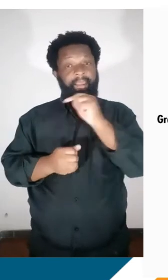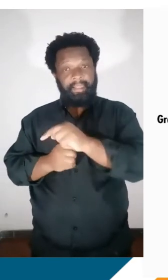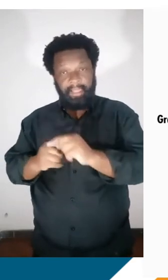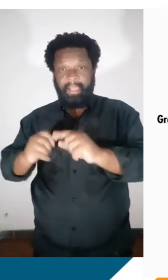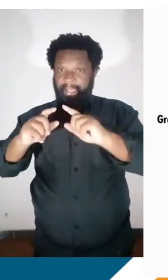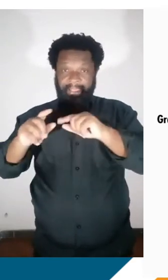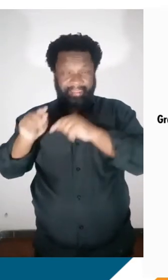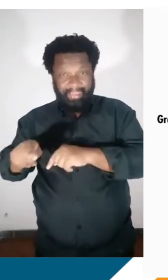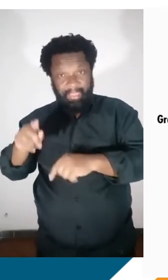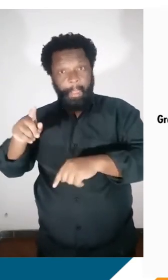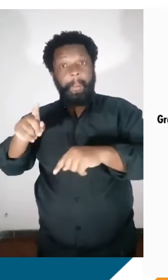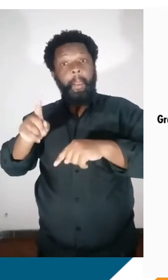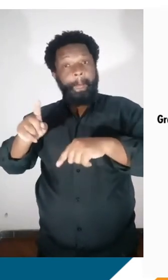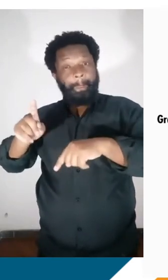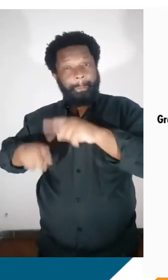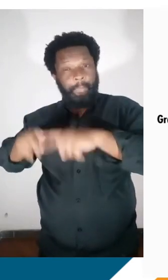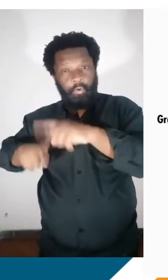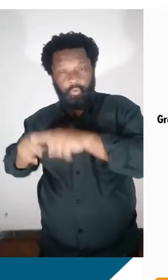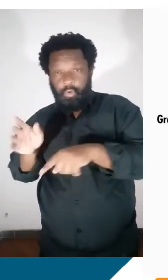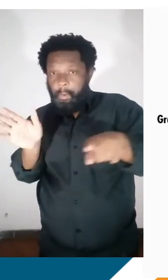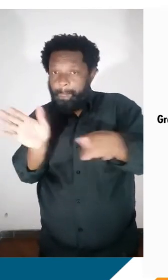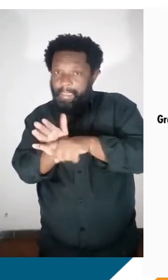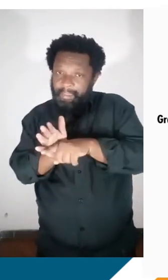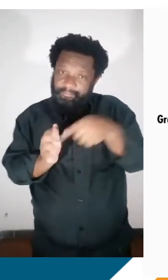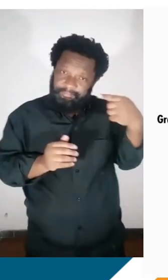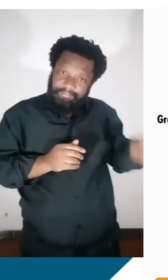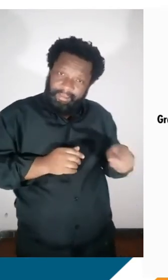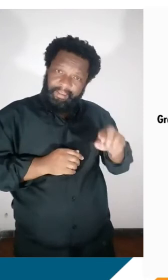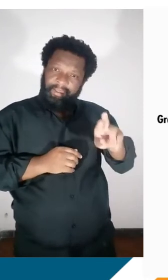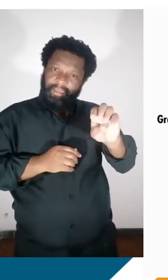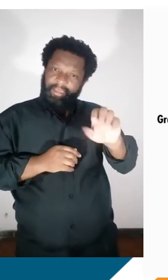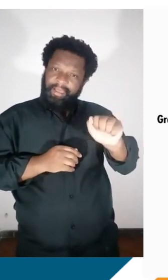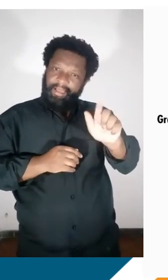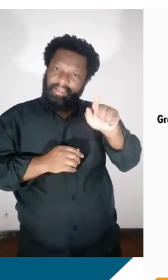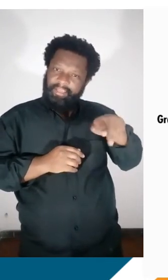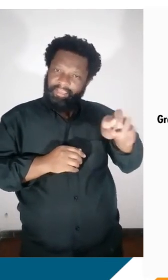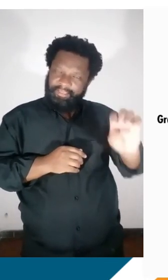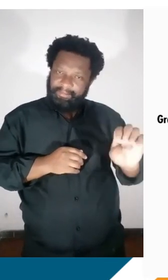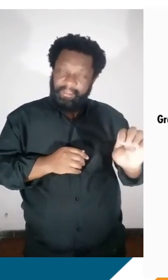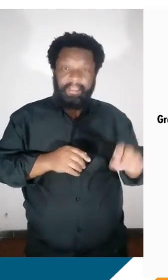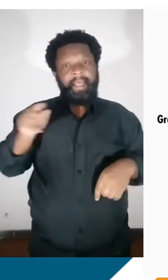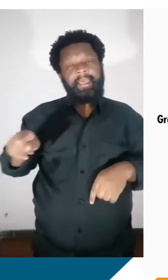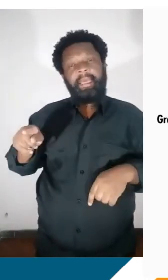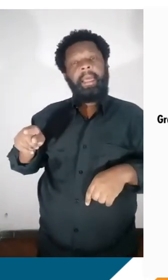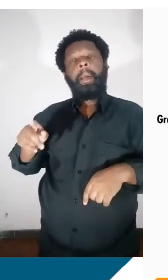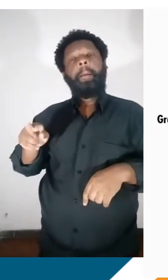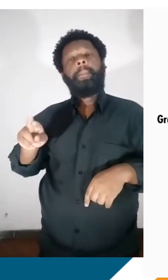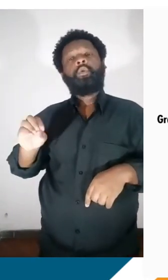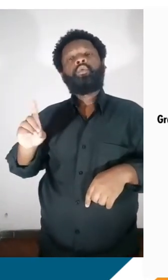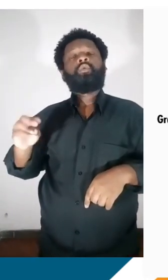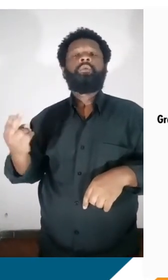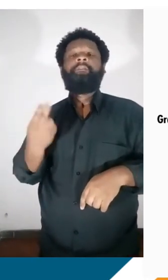dos produtos menos a entalpia dos reagentes. Então, os produtos estão com qual valor de